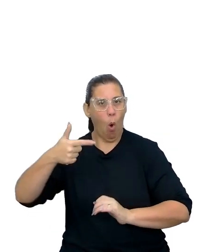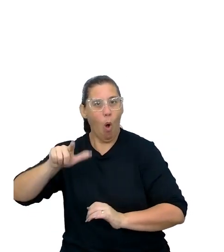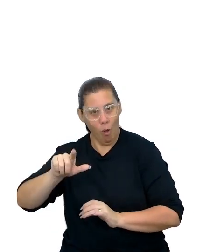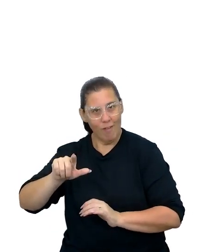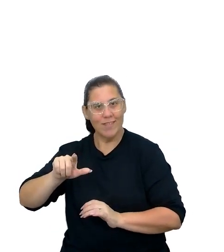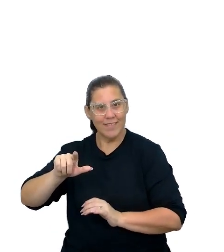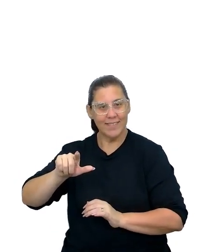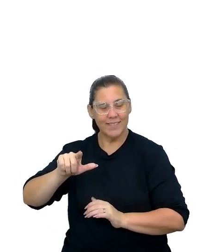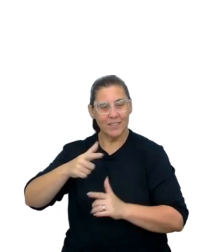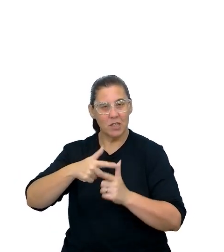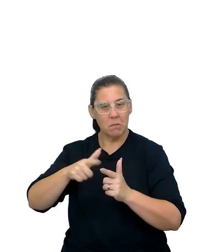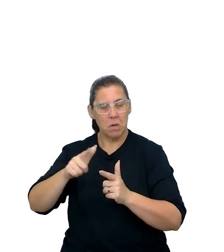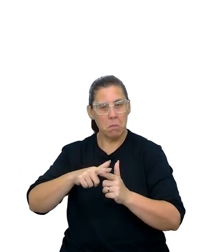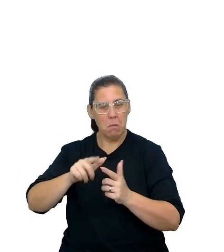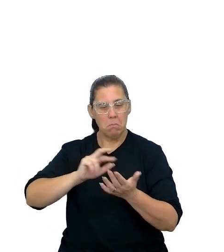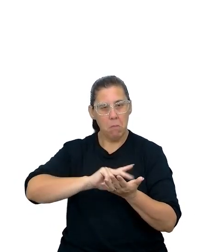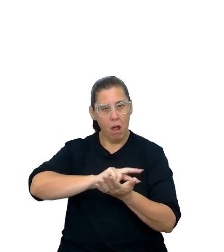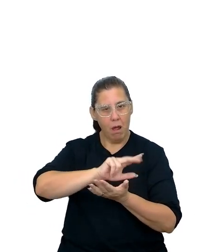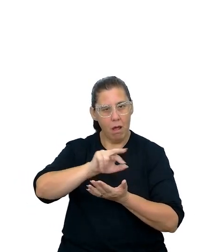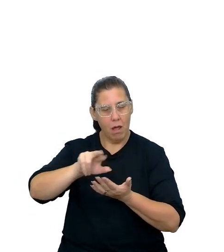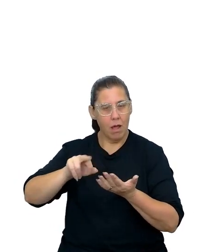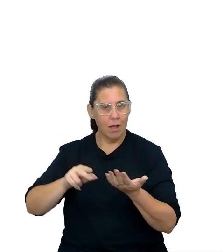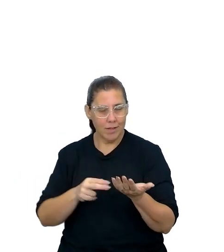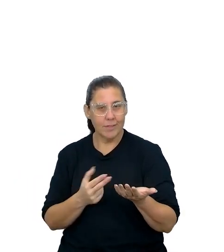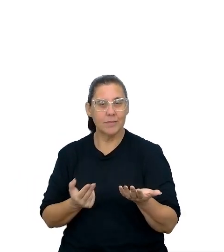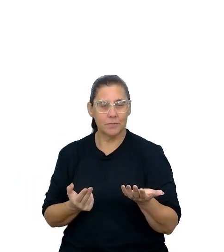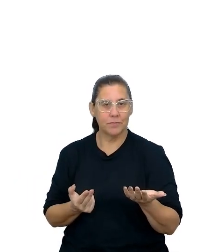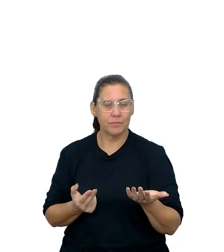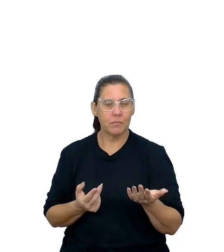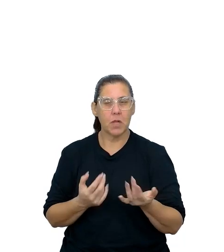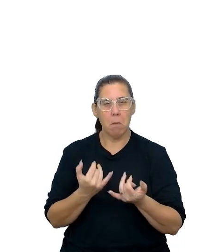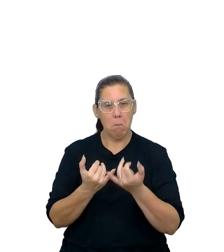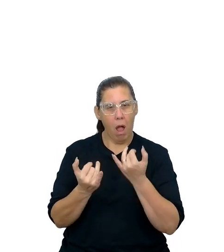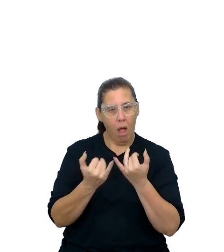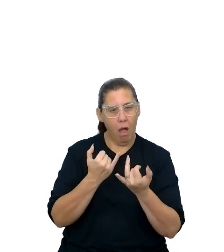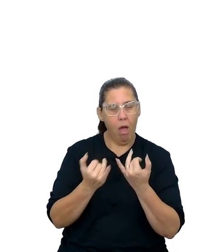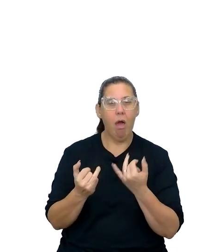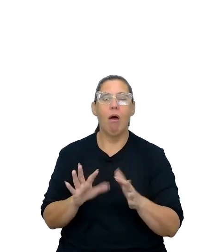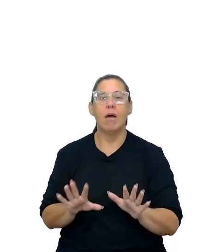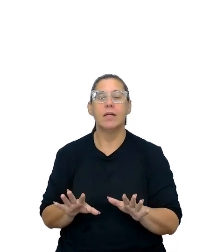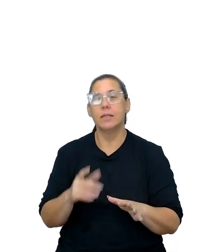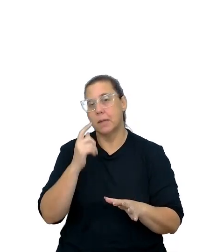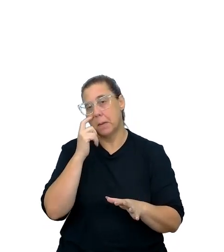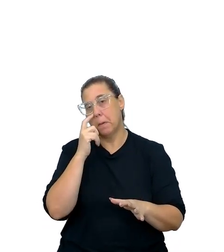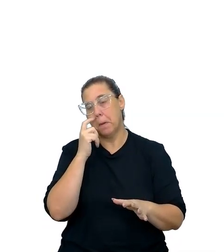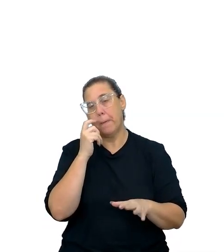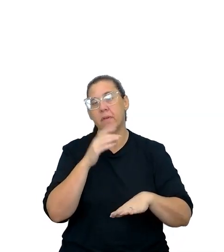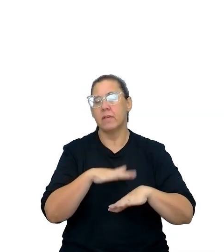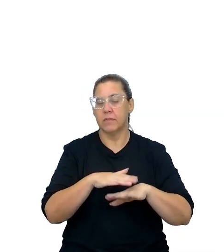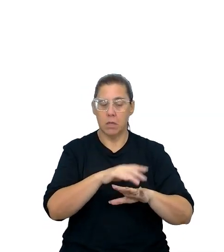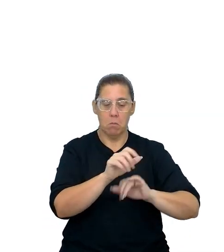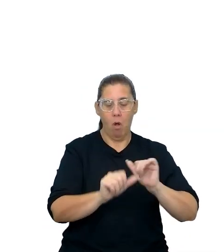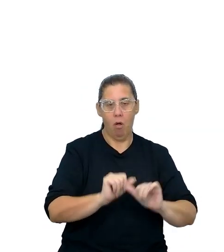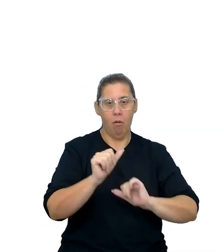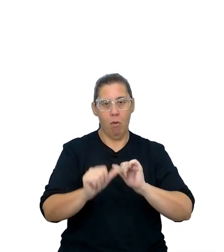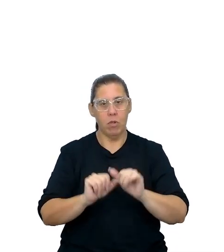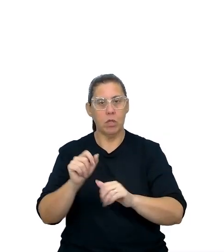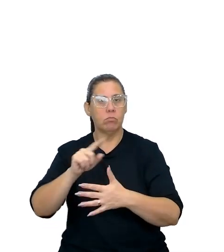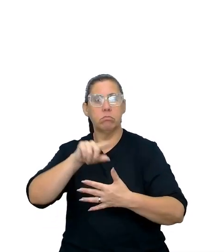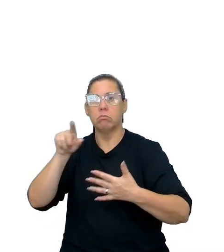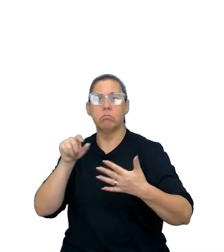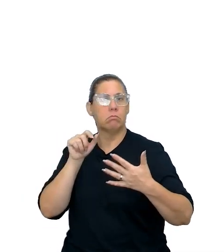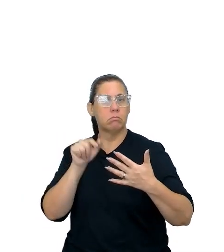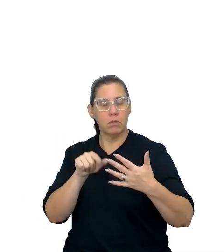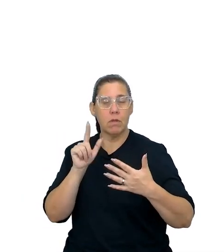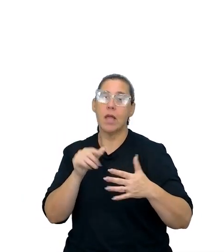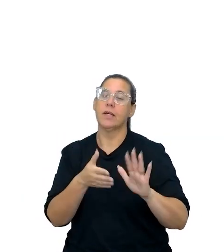problemas, diversificando aí, né, semelhantes a eles, diversificando e fazendo a mudança da incógnita, que essa